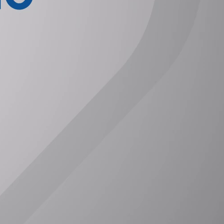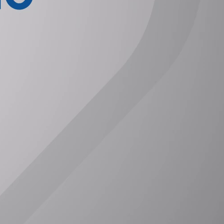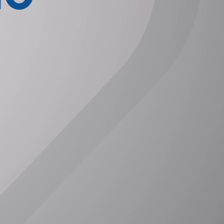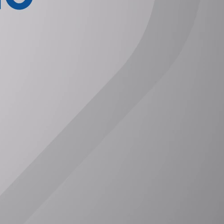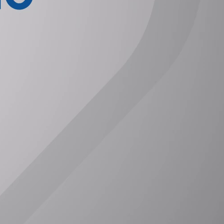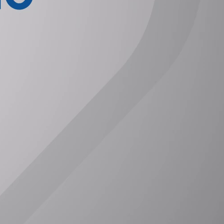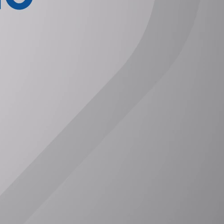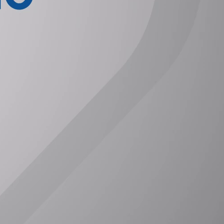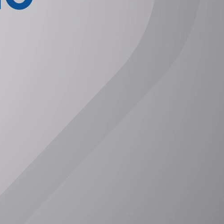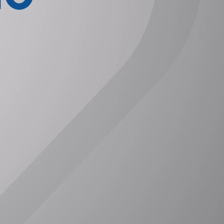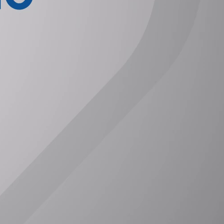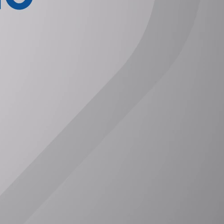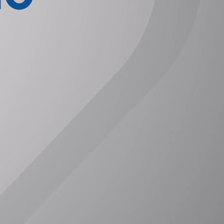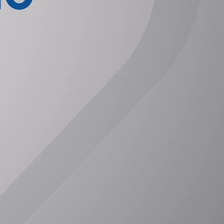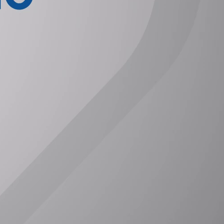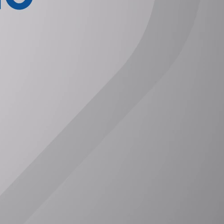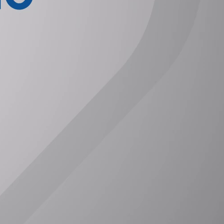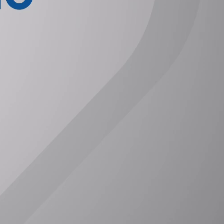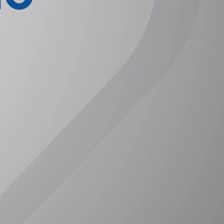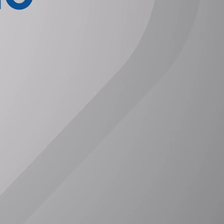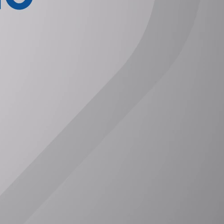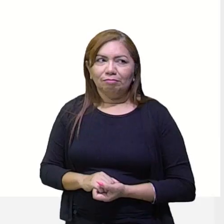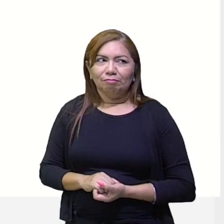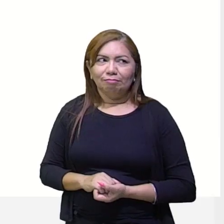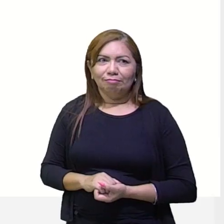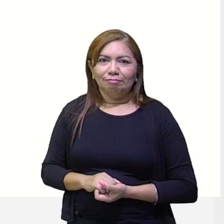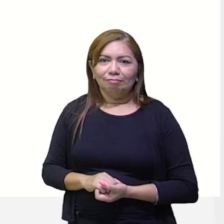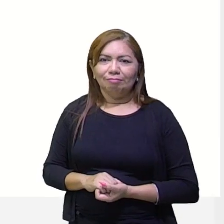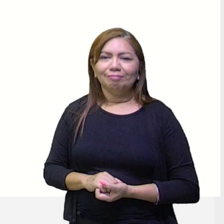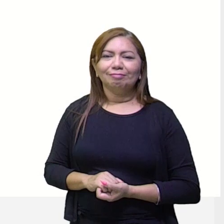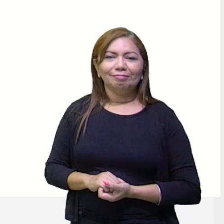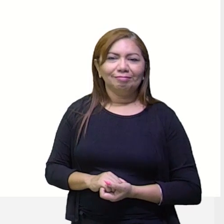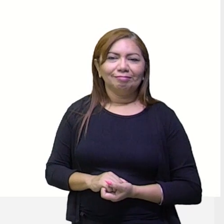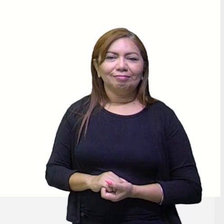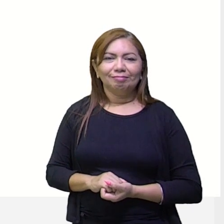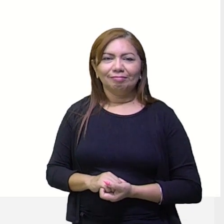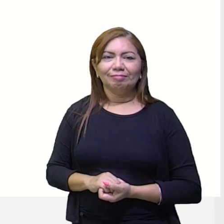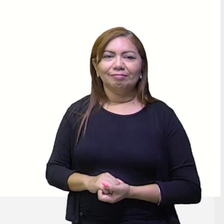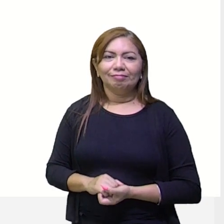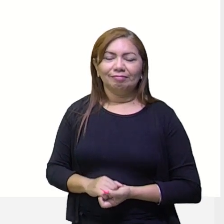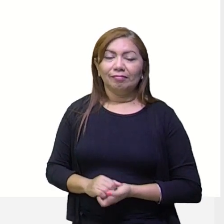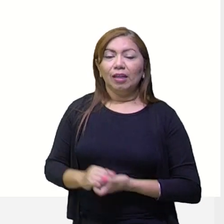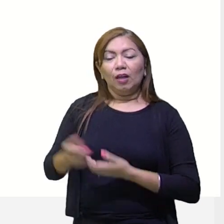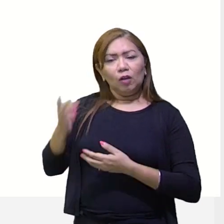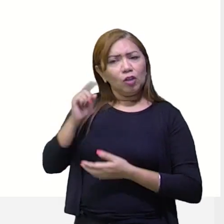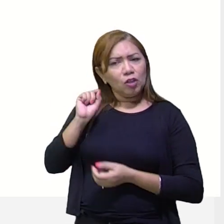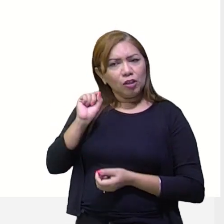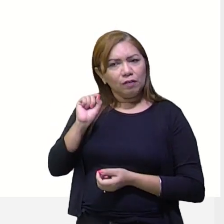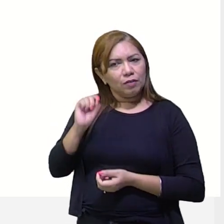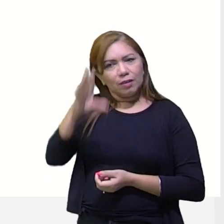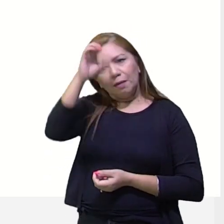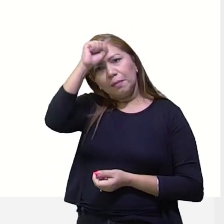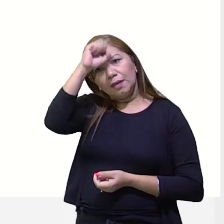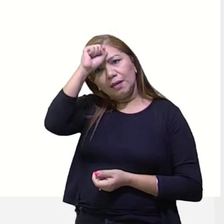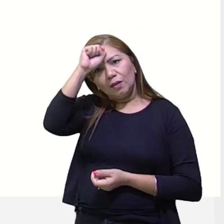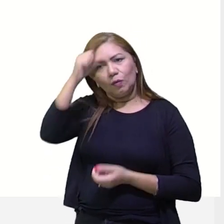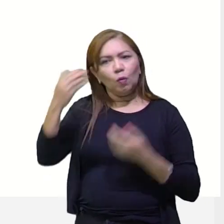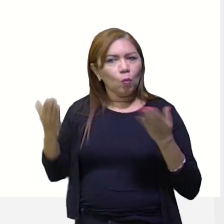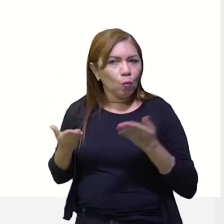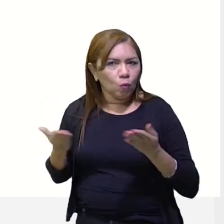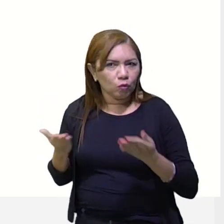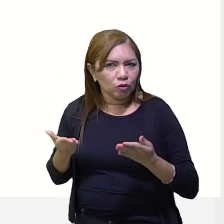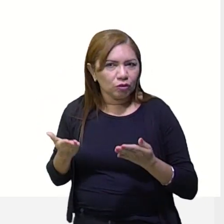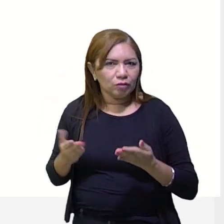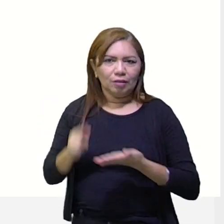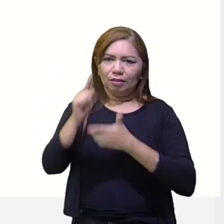Bom, trabalhamos hoje o quê? Qual foi nossa operação hoje? Nós trabalhamos a divisão. O que, que nós